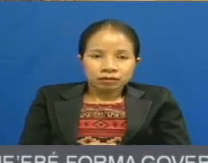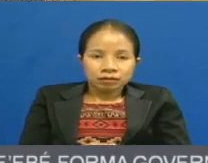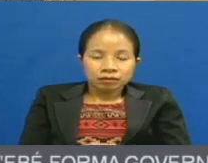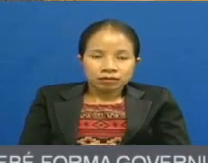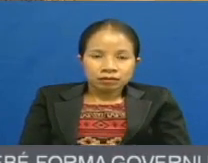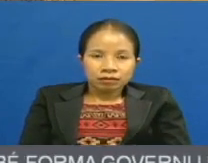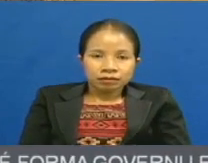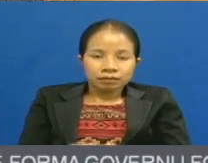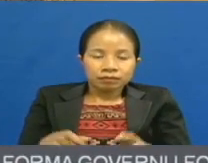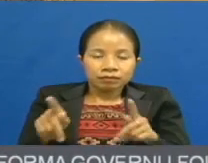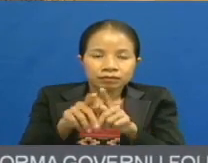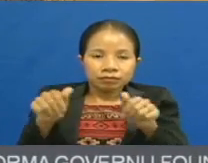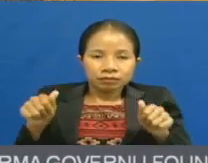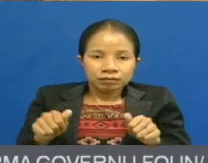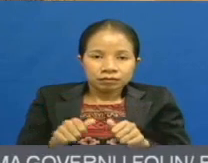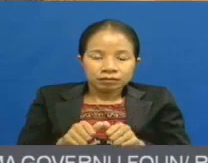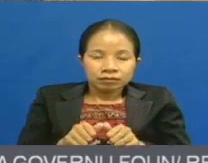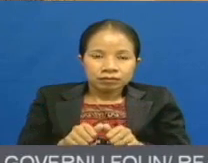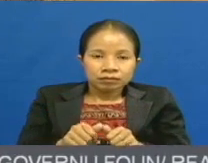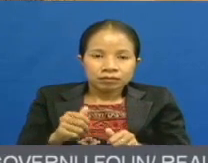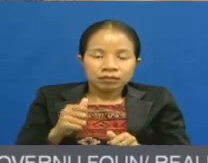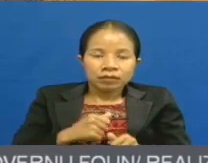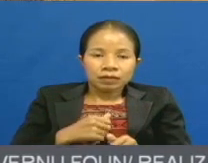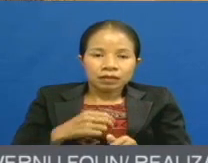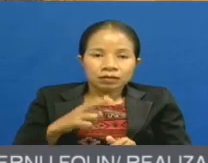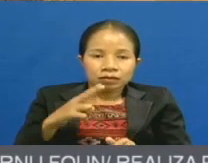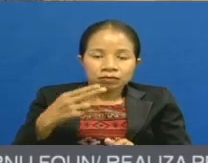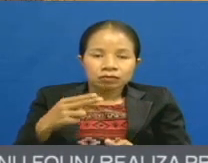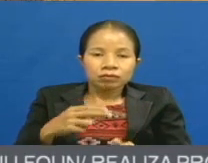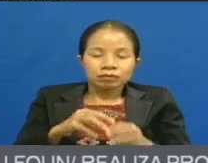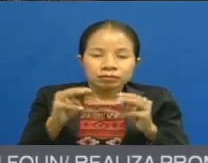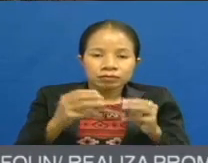ai liku, posto administrativo hato udu município Ainaro.